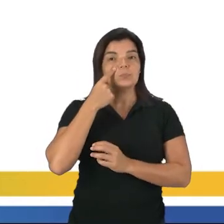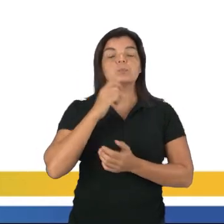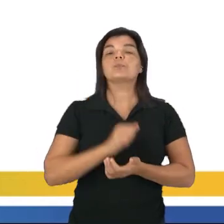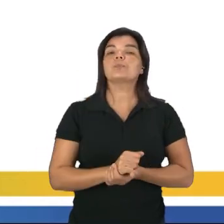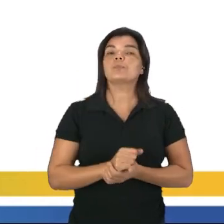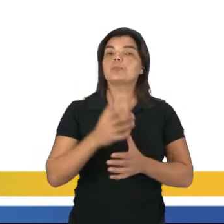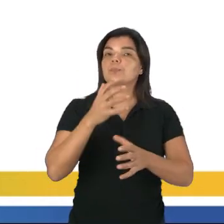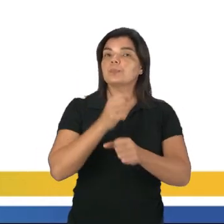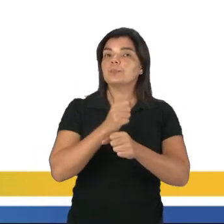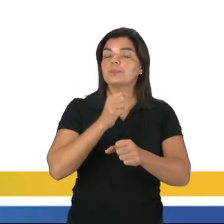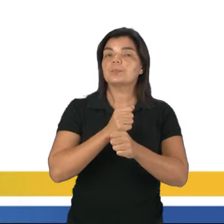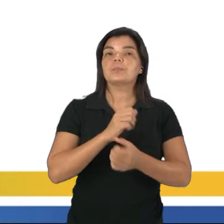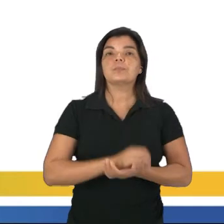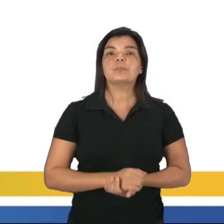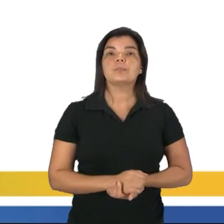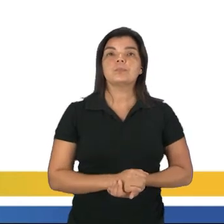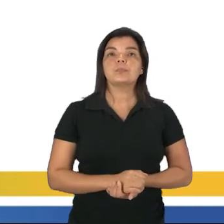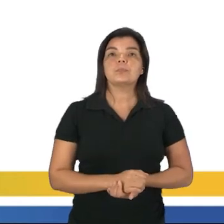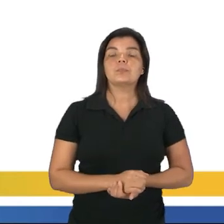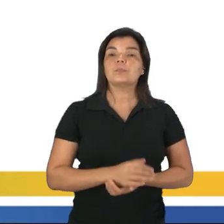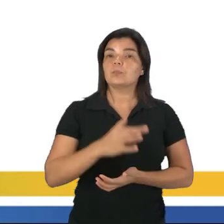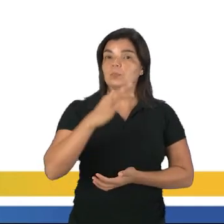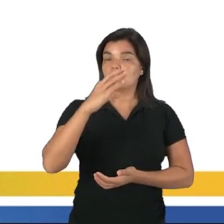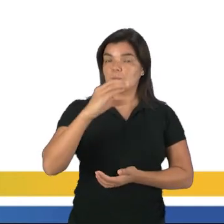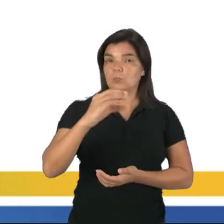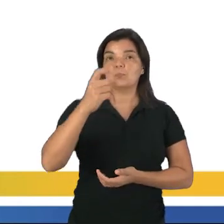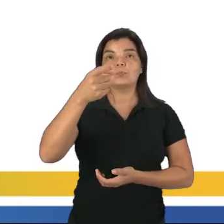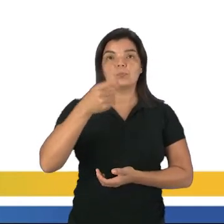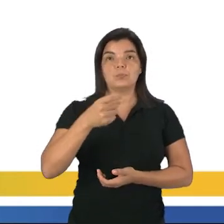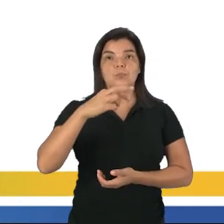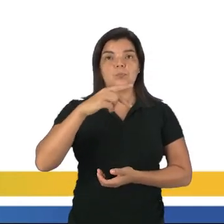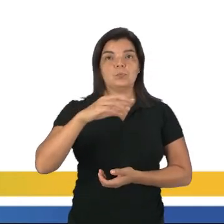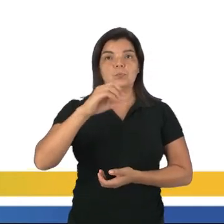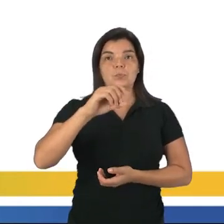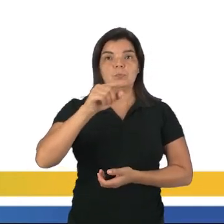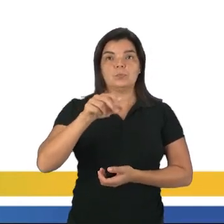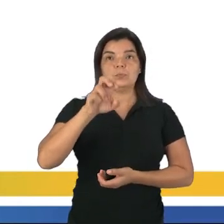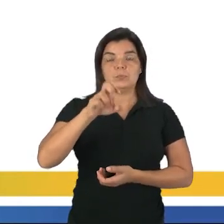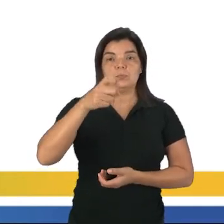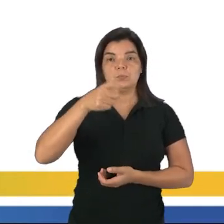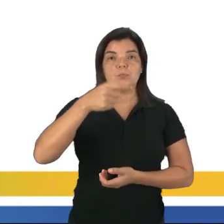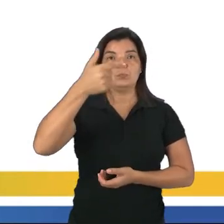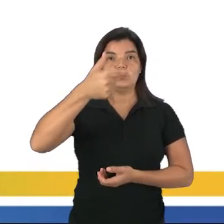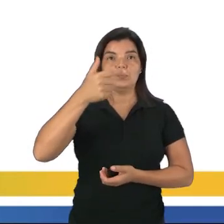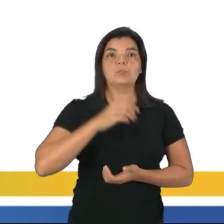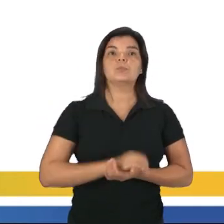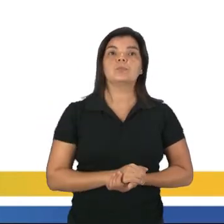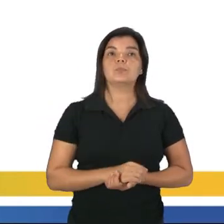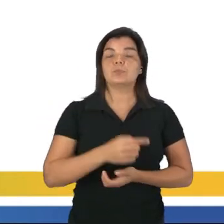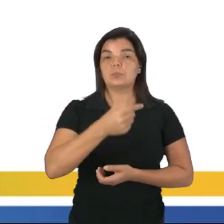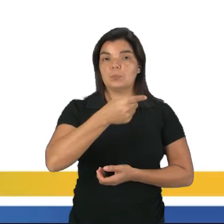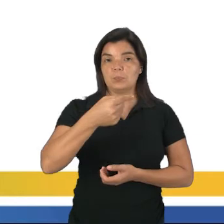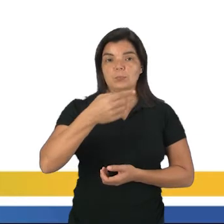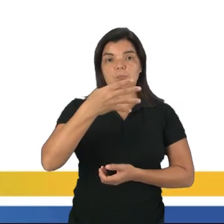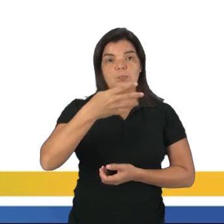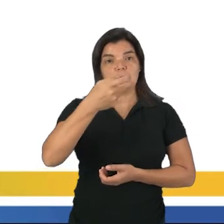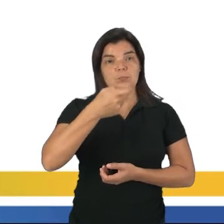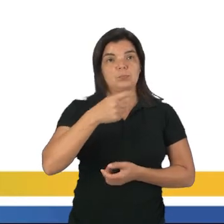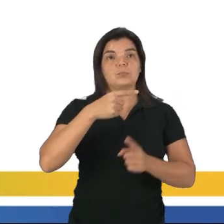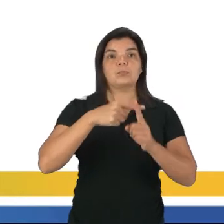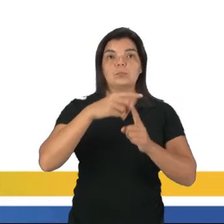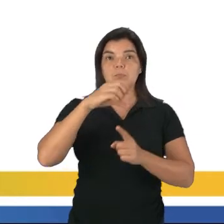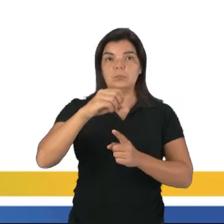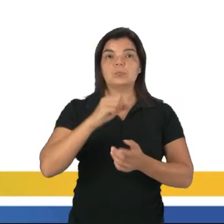o nosso cálculo. Então, a função é c de x igual a 0,5x² menos 4x mais